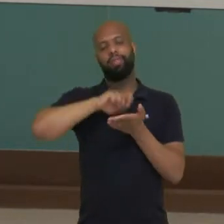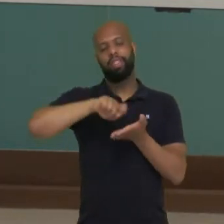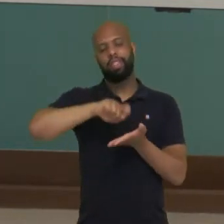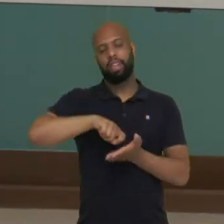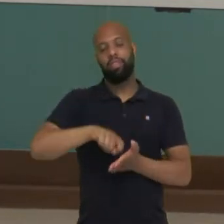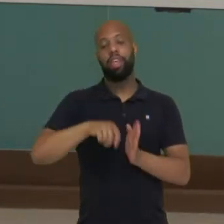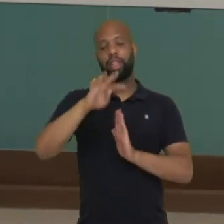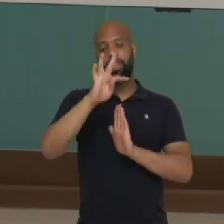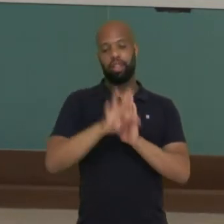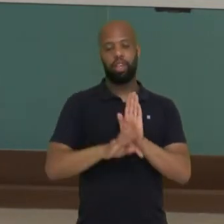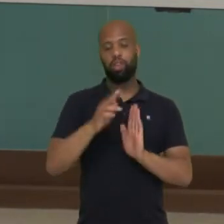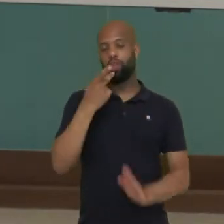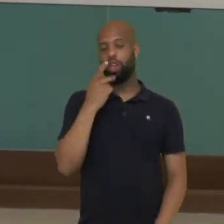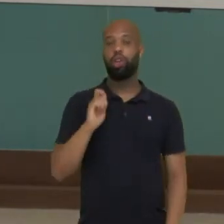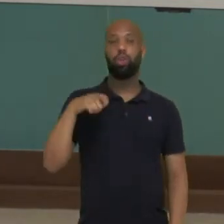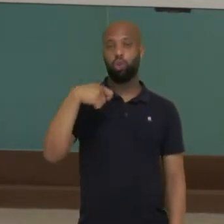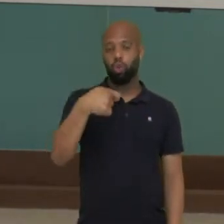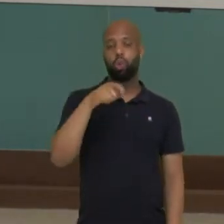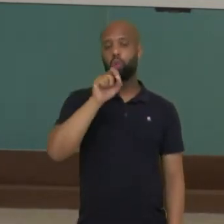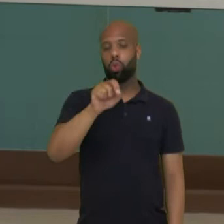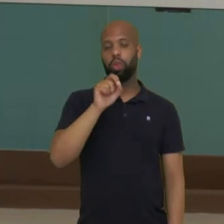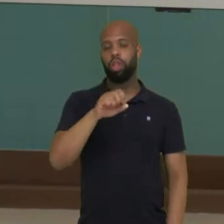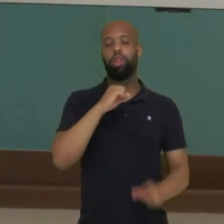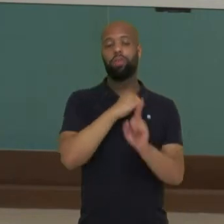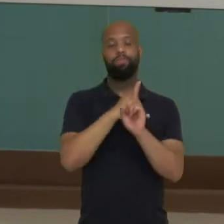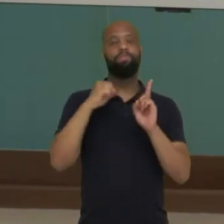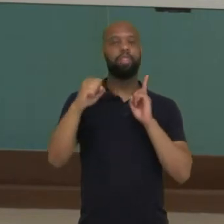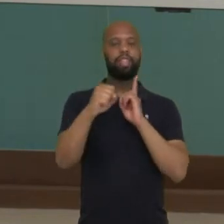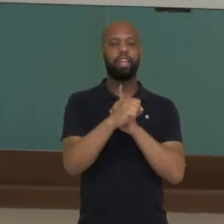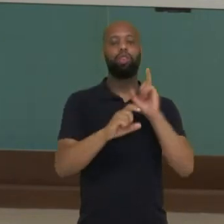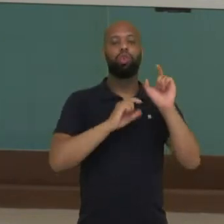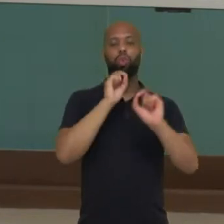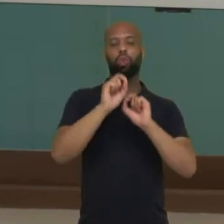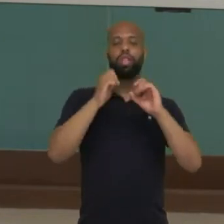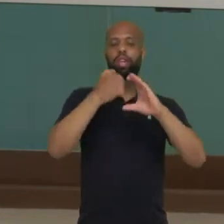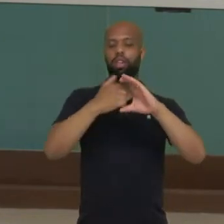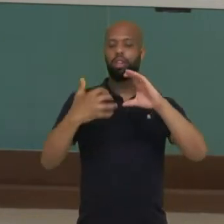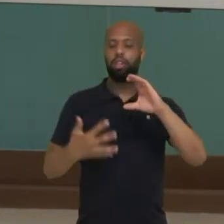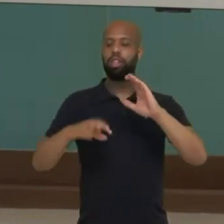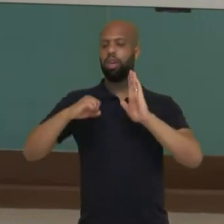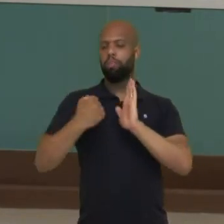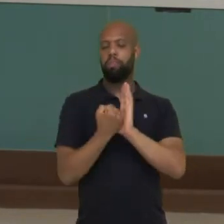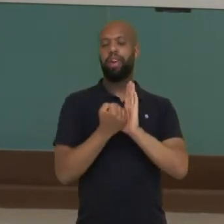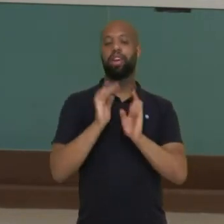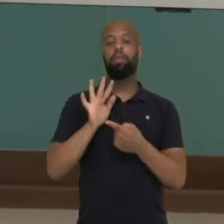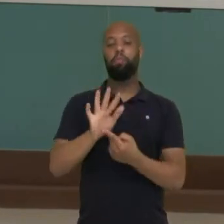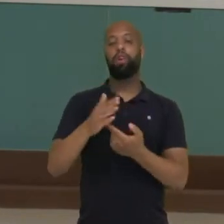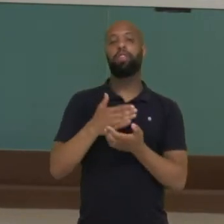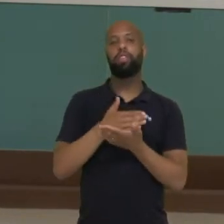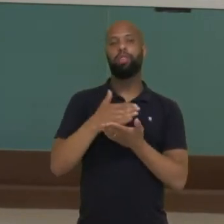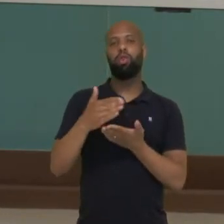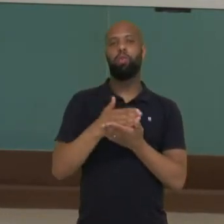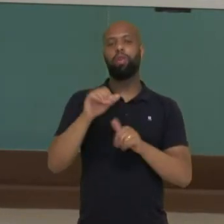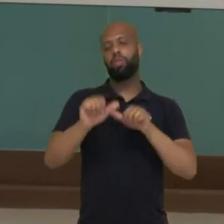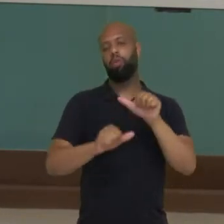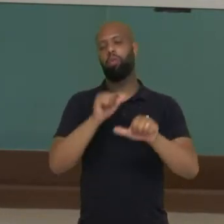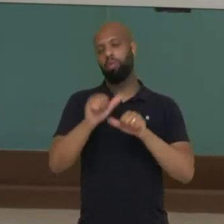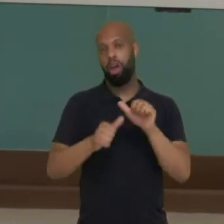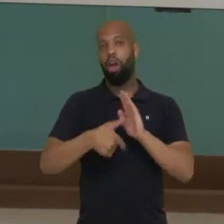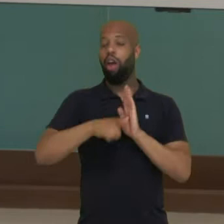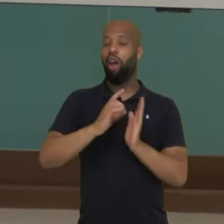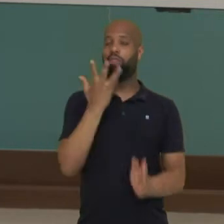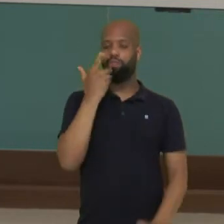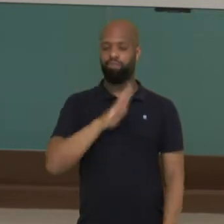escrever sobre, na nossa sociedade, quais são as características que marcam a passagem. Você está deixando de